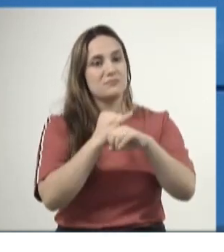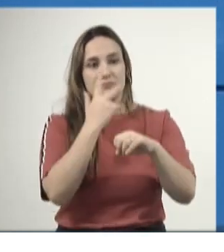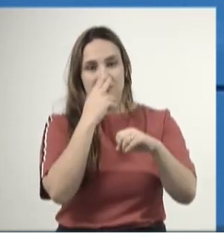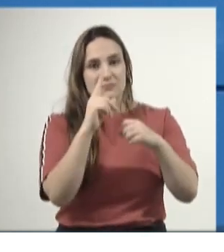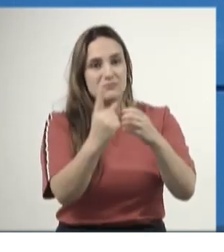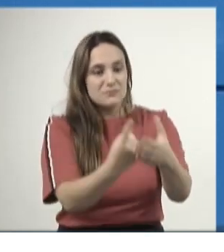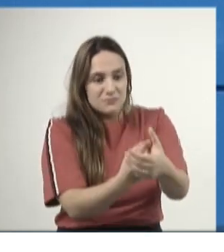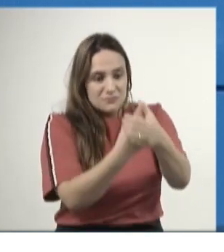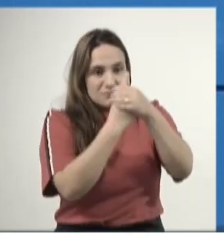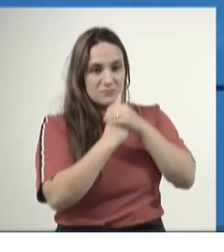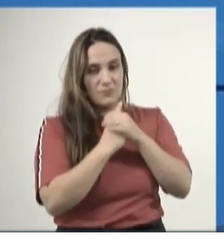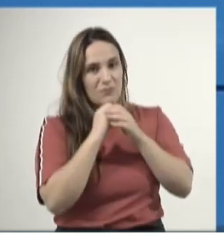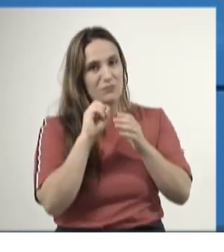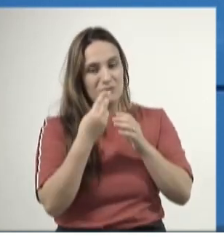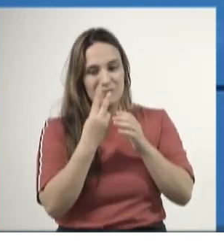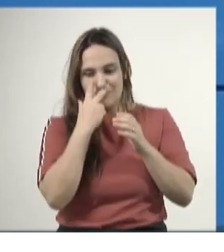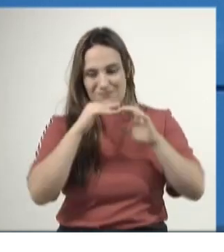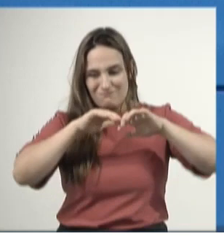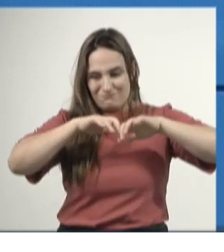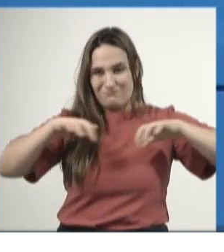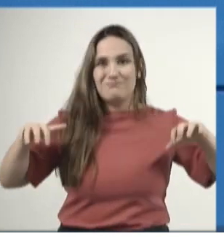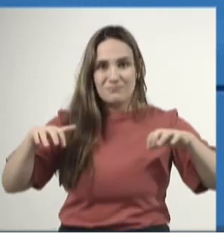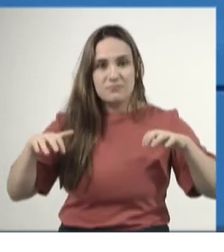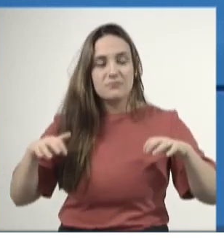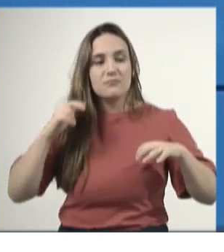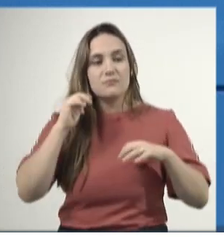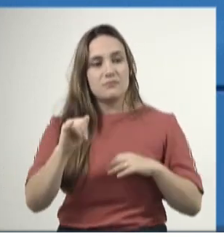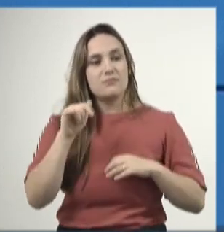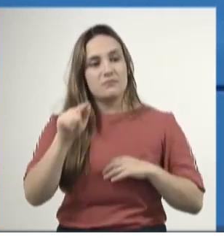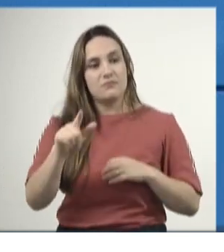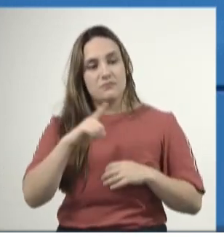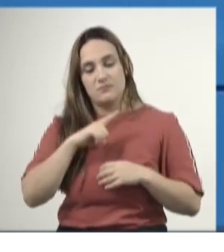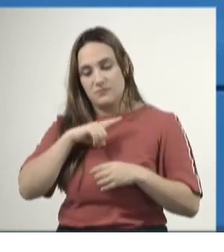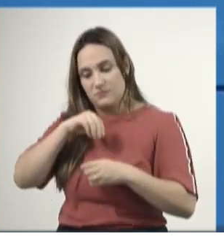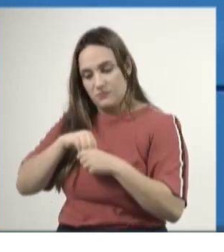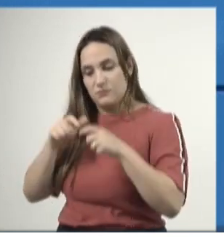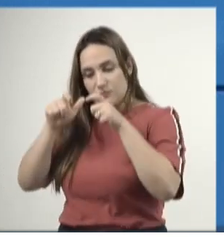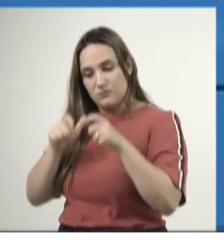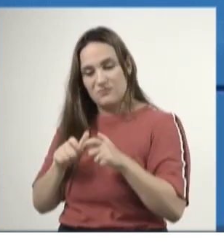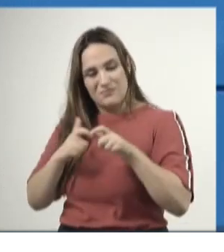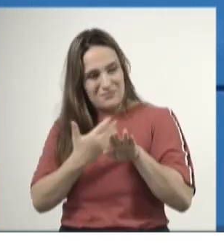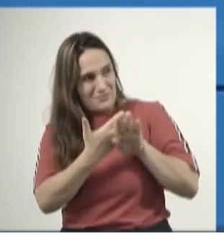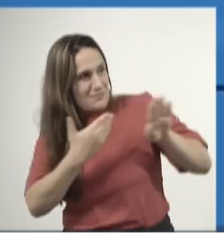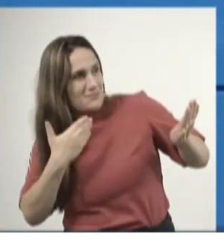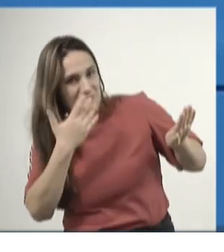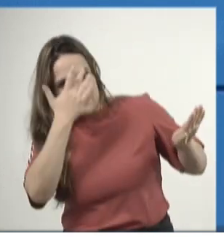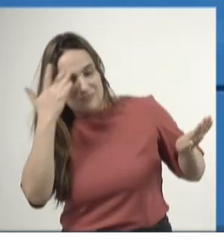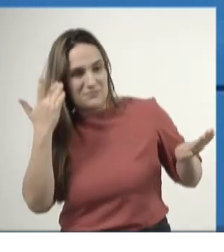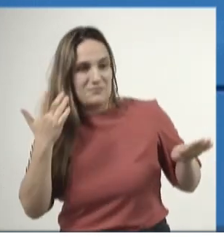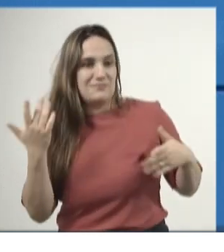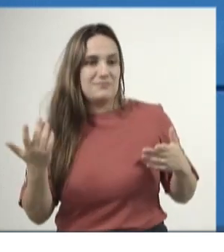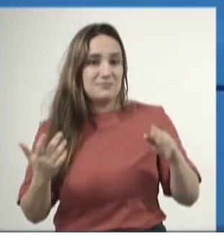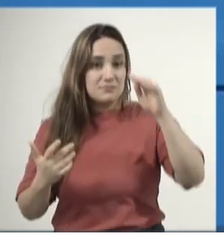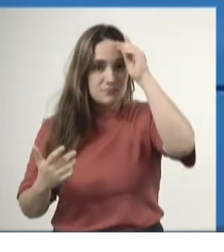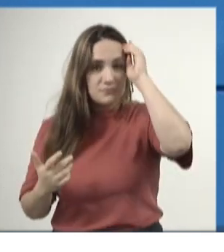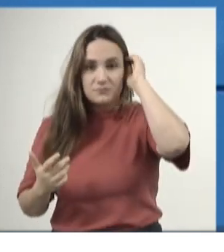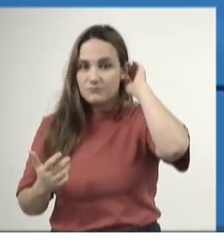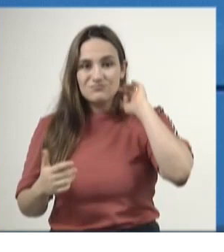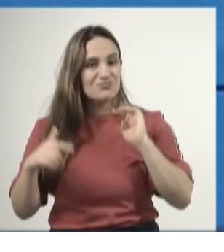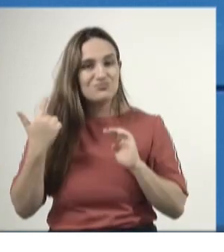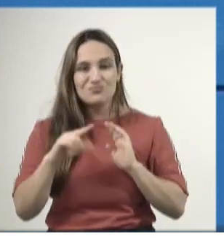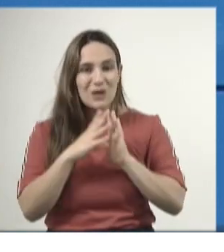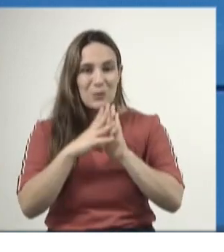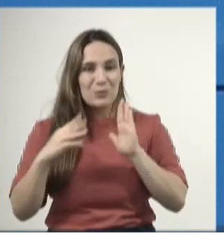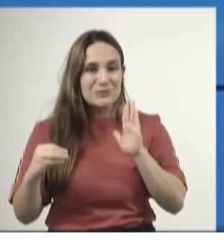e de divisão. Quando você está dentro de um elemento de divisão, de separação, você não vai encontrar ali um arquétipo,